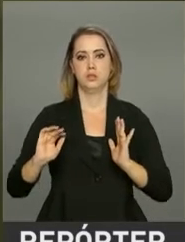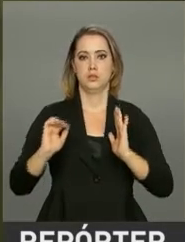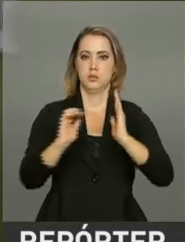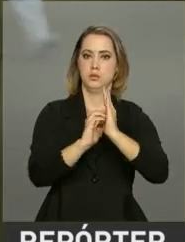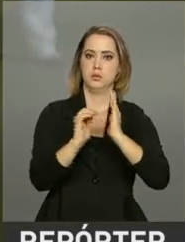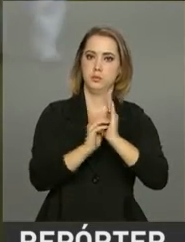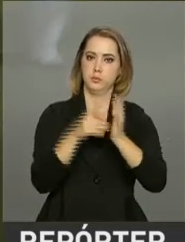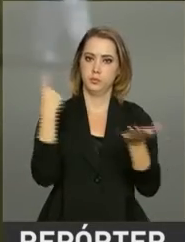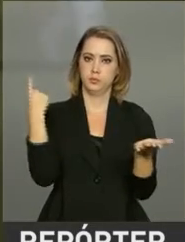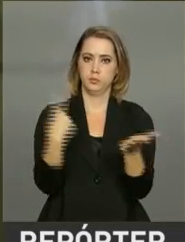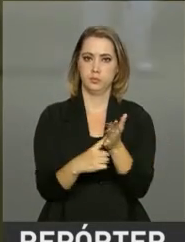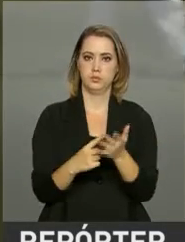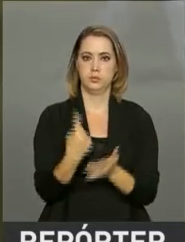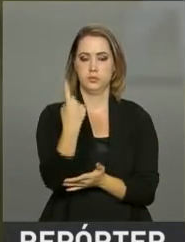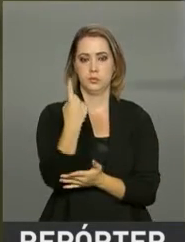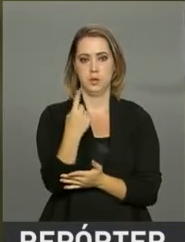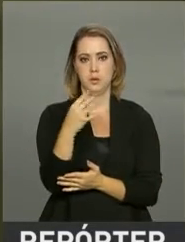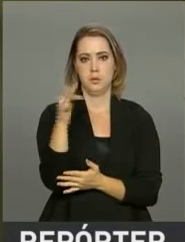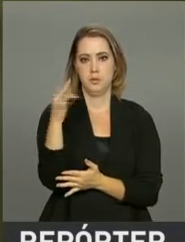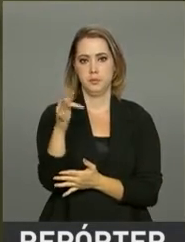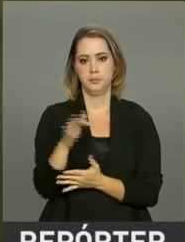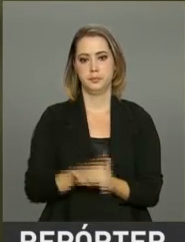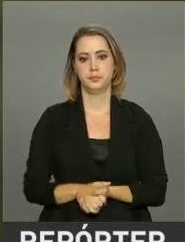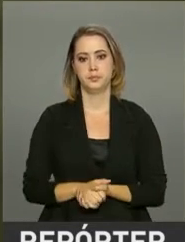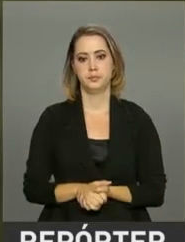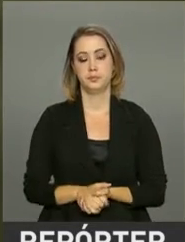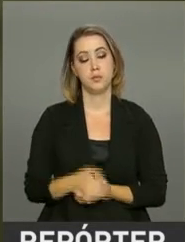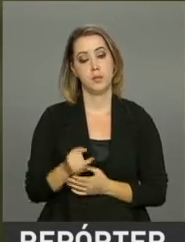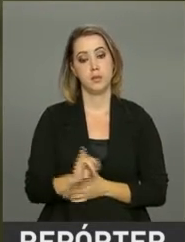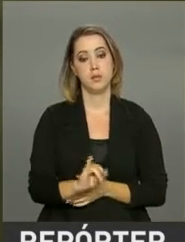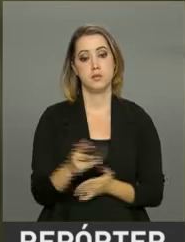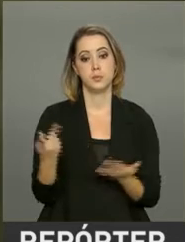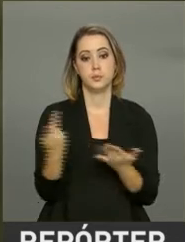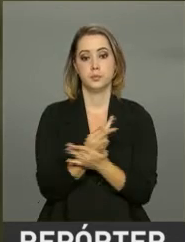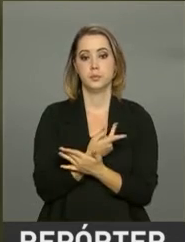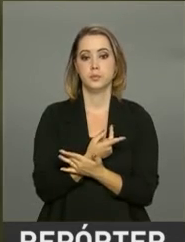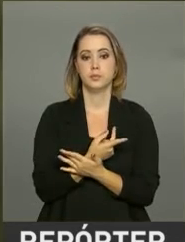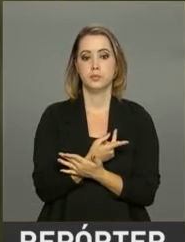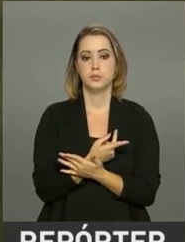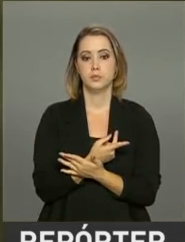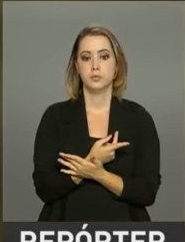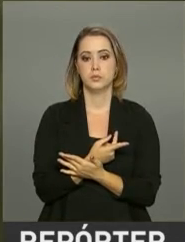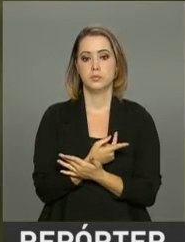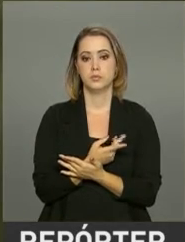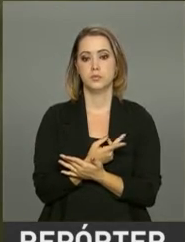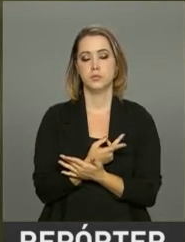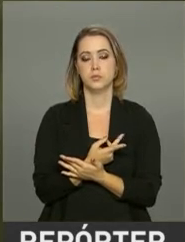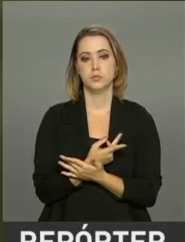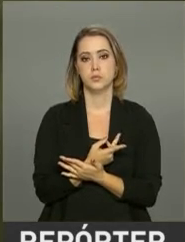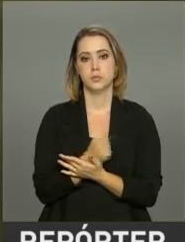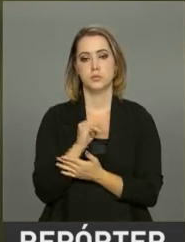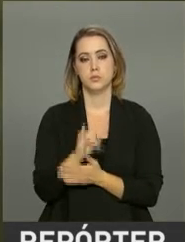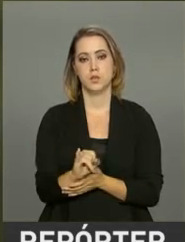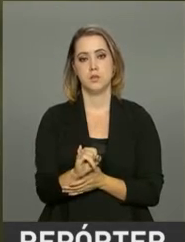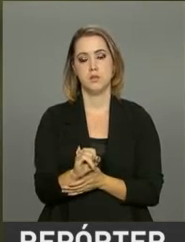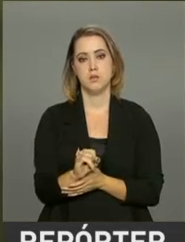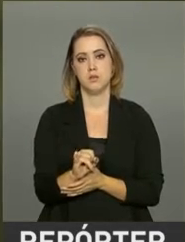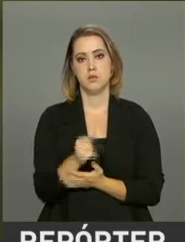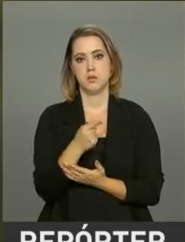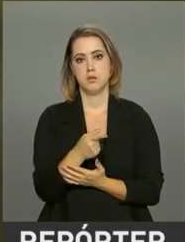marcada para 1º de fevereiro. Caso isso, obviamente, vai ocorrer se